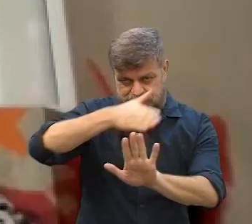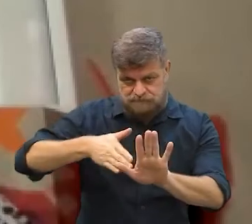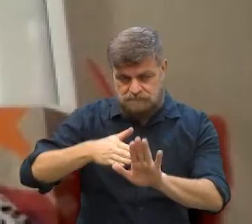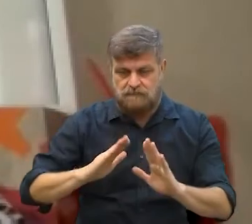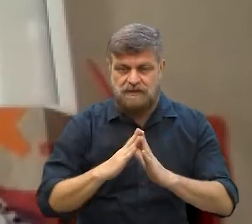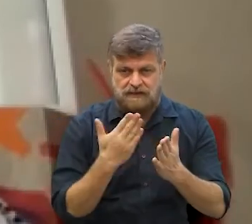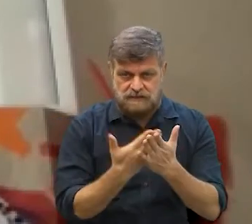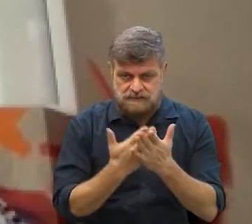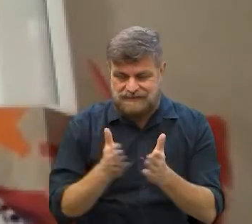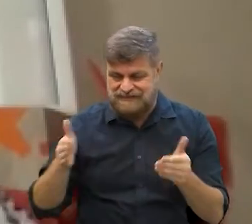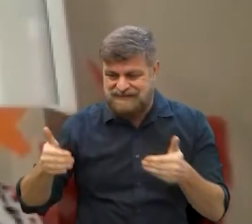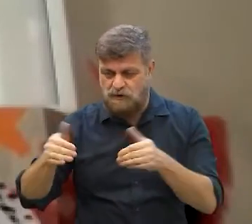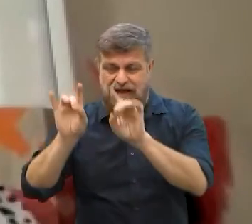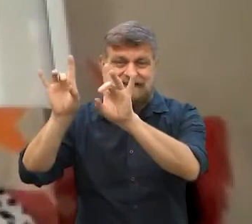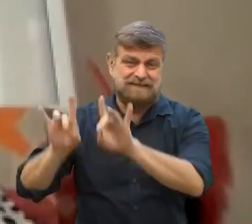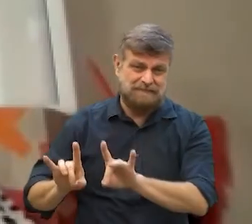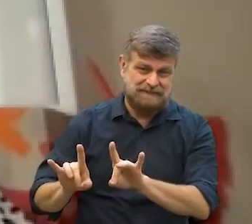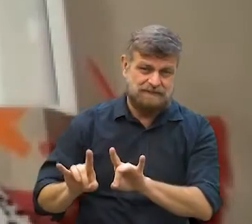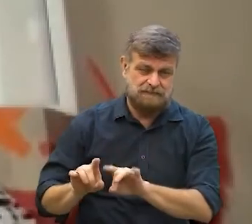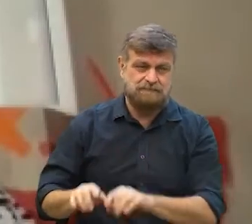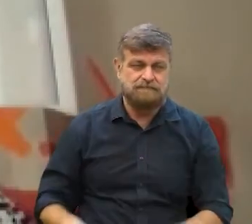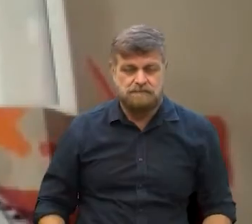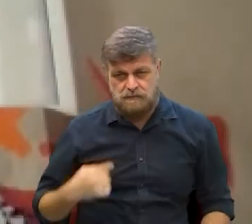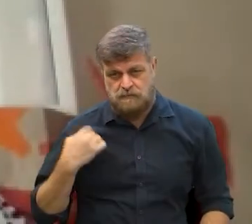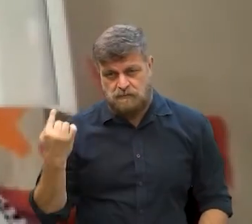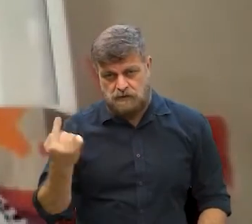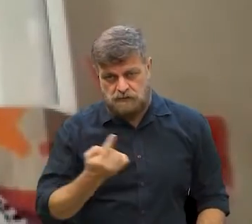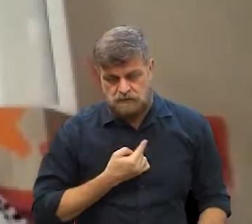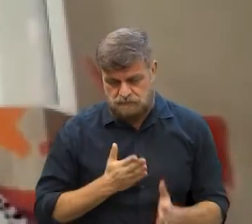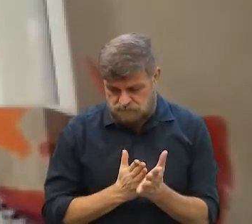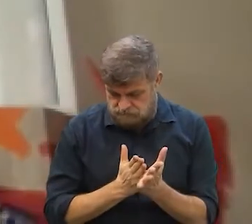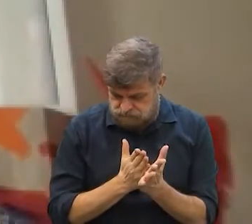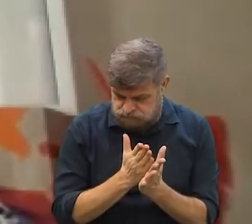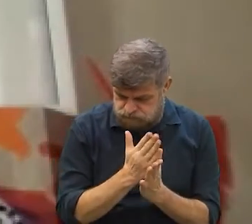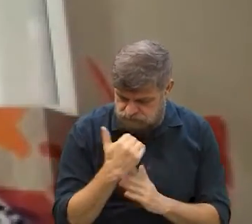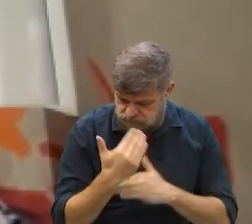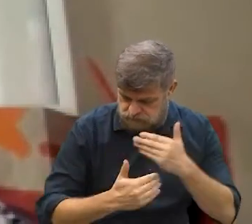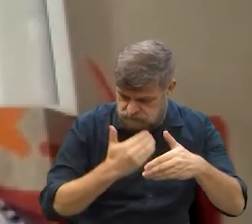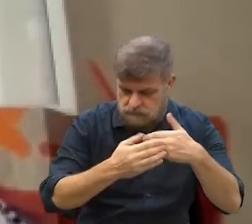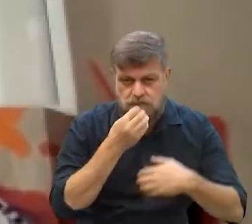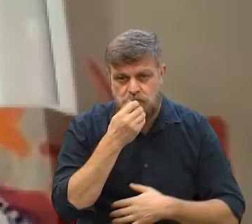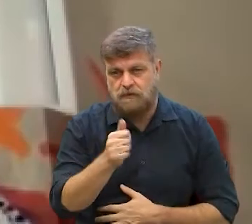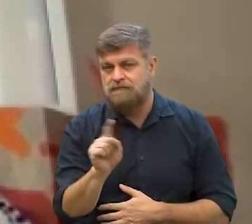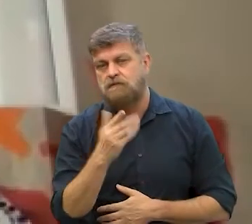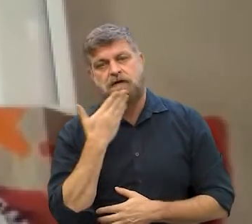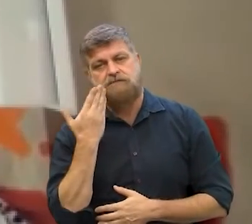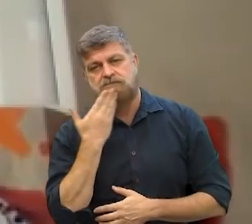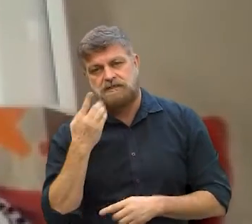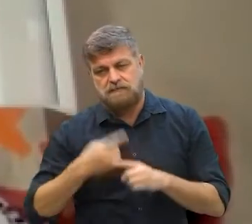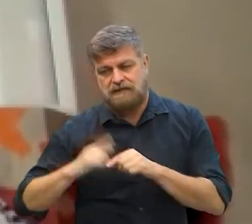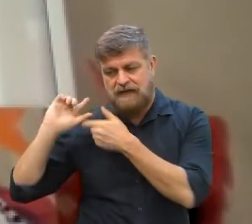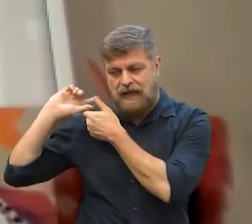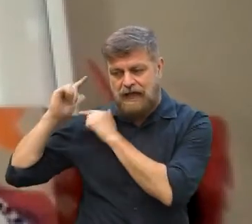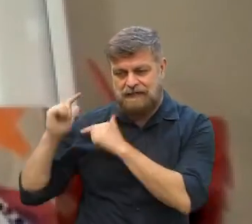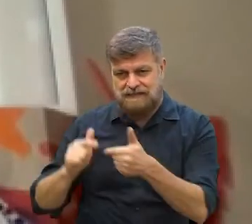às escolas e classes especiais. Portanto, eu acho que a gente está caminhando muito bem. Não é fácil, porque a